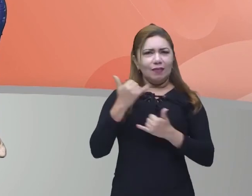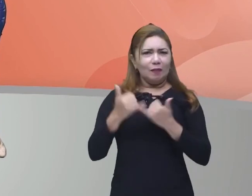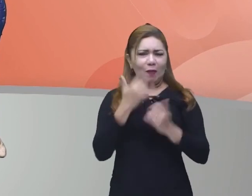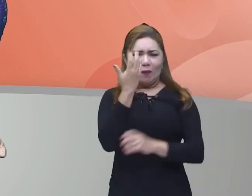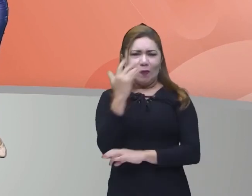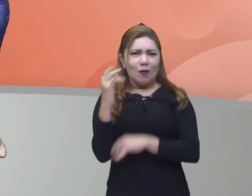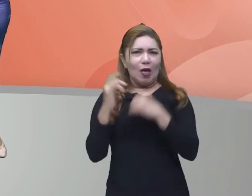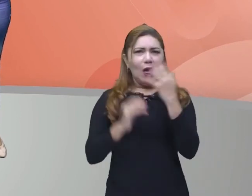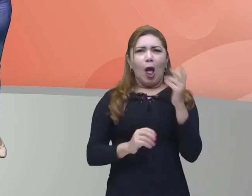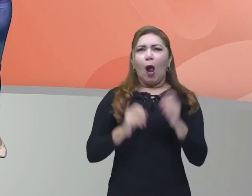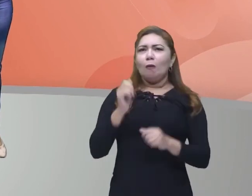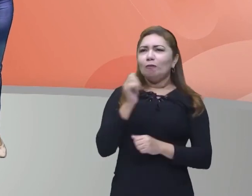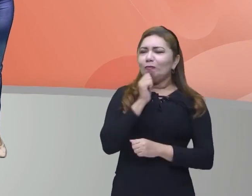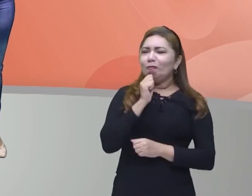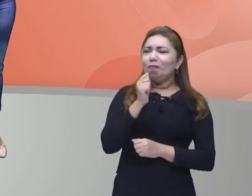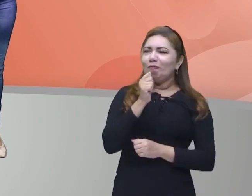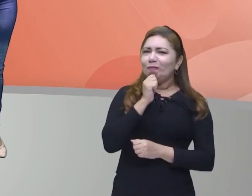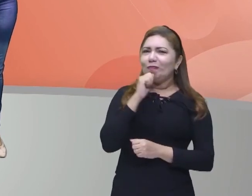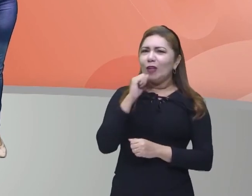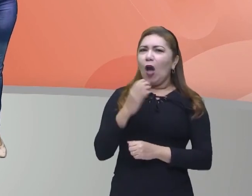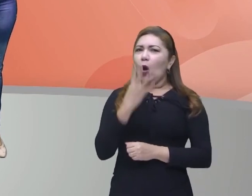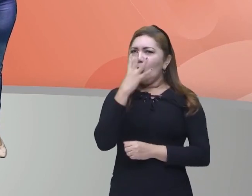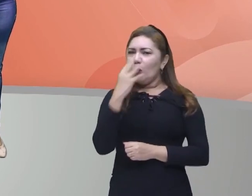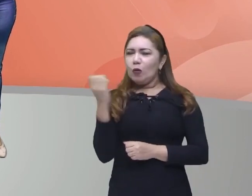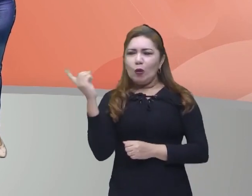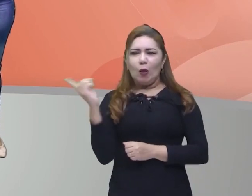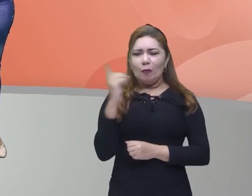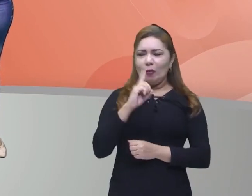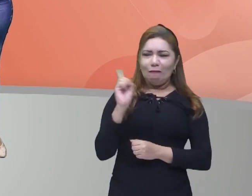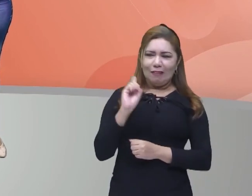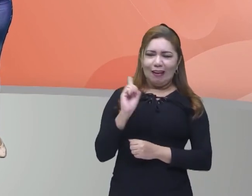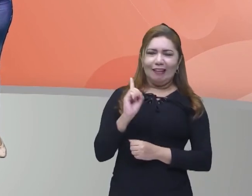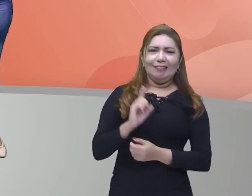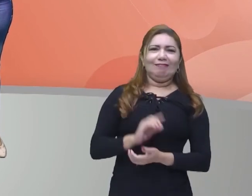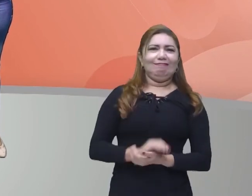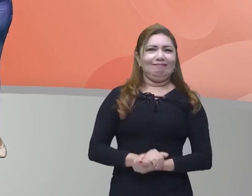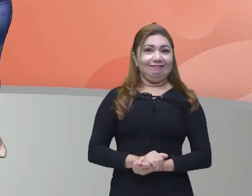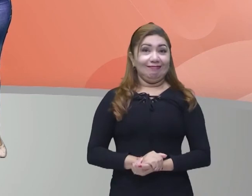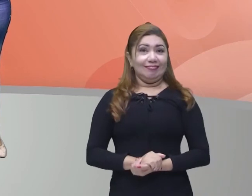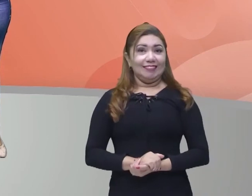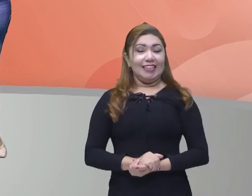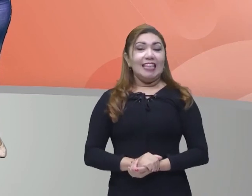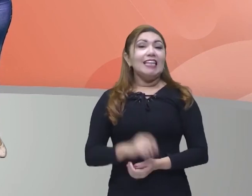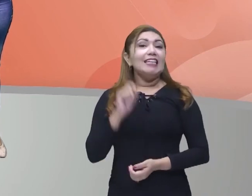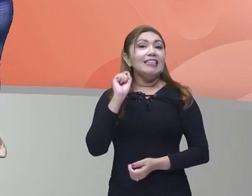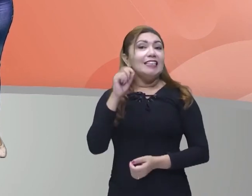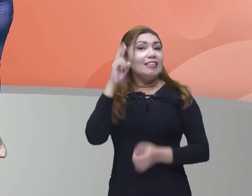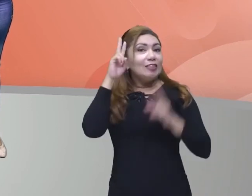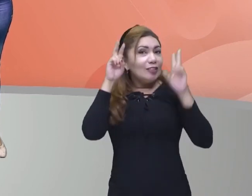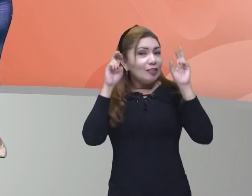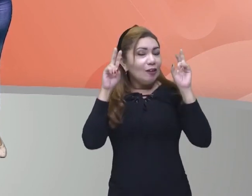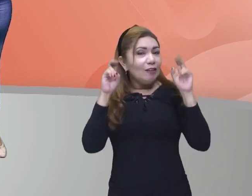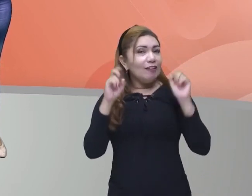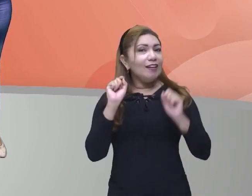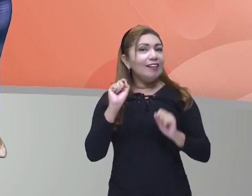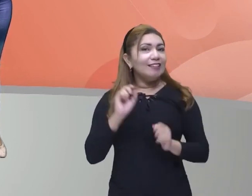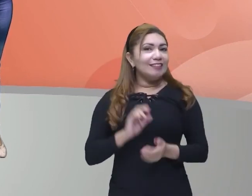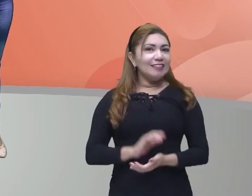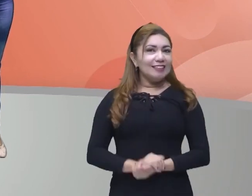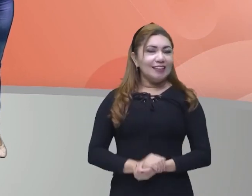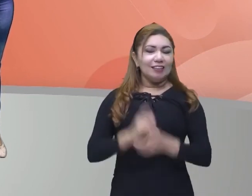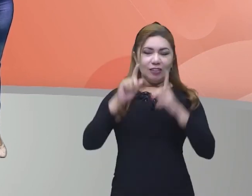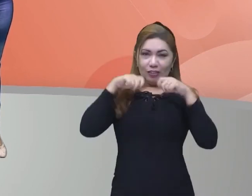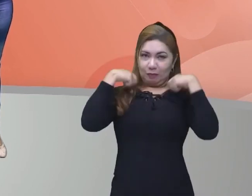lobo não vem. Vamos brincar no bosque enquanto seu lobo não vem. Que história é essa?